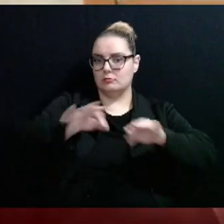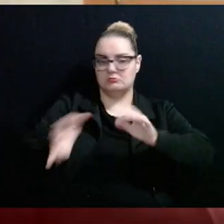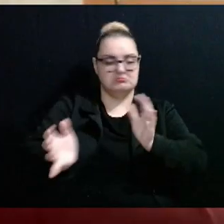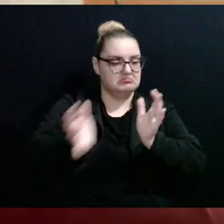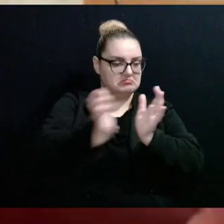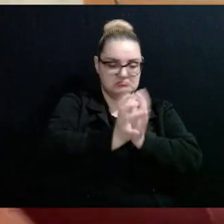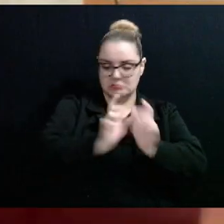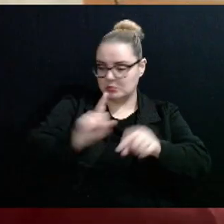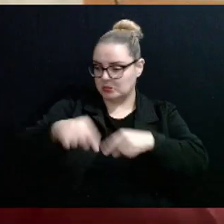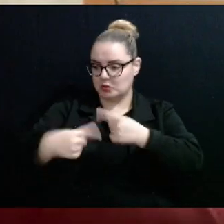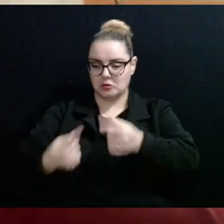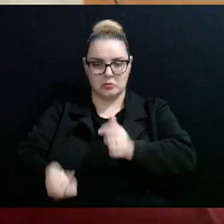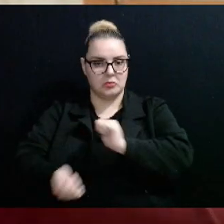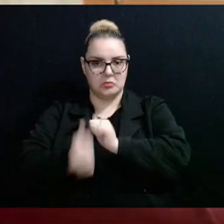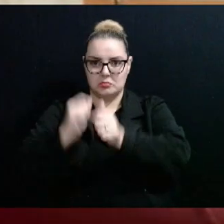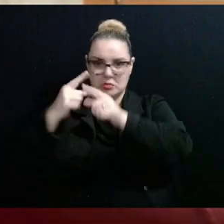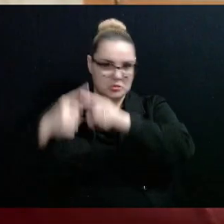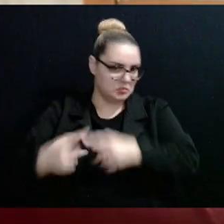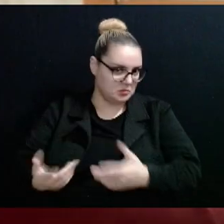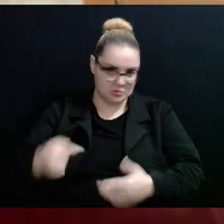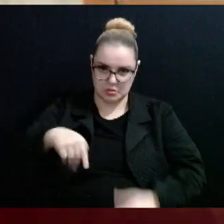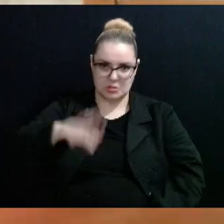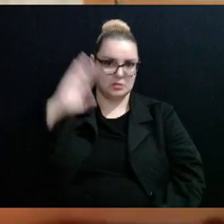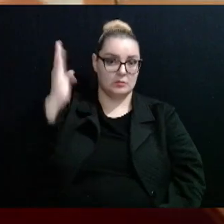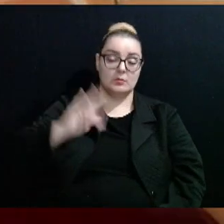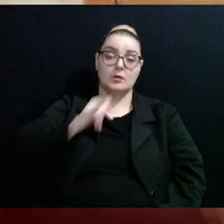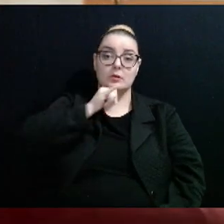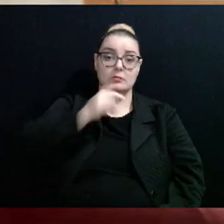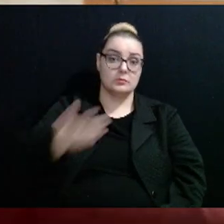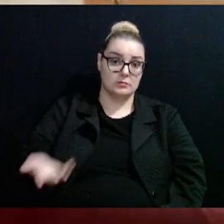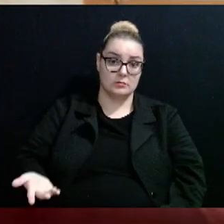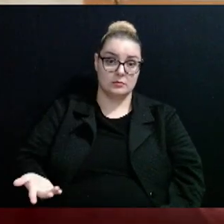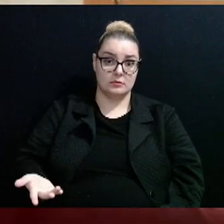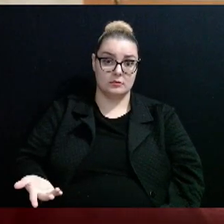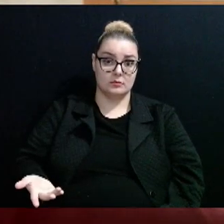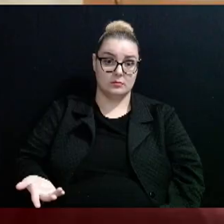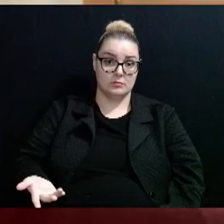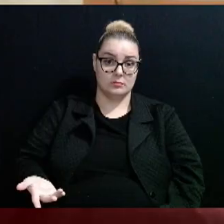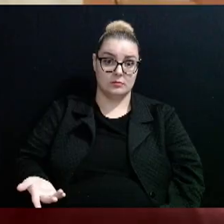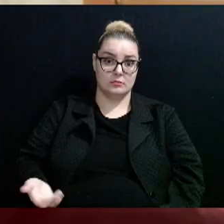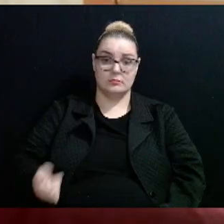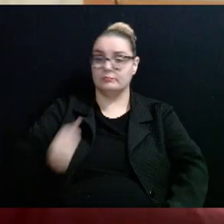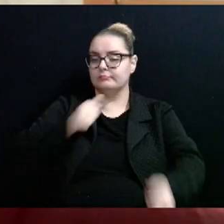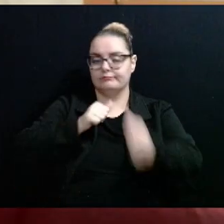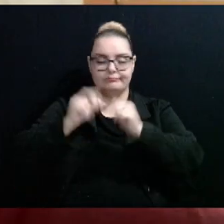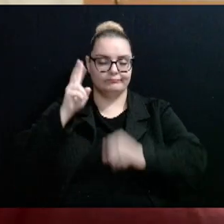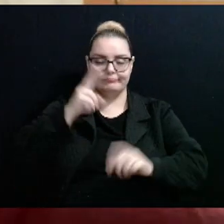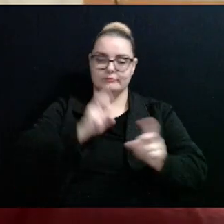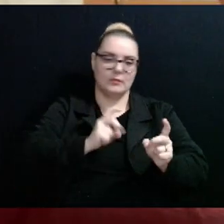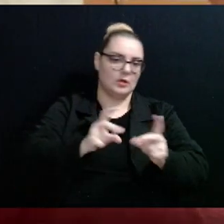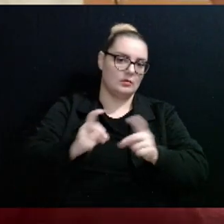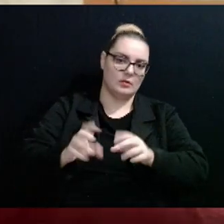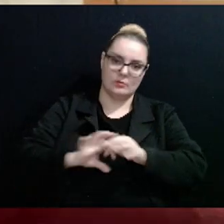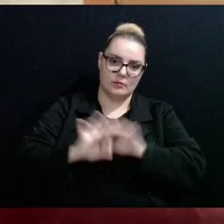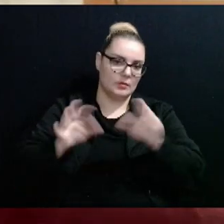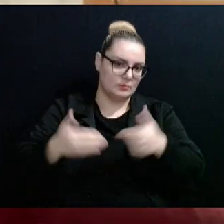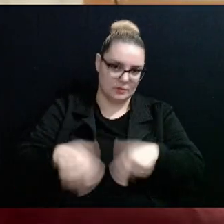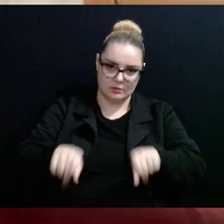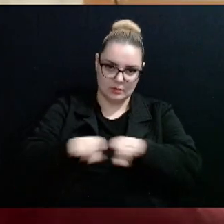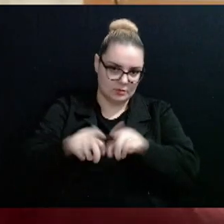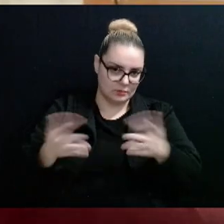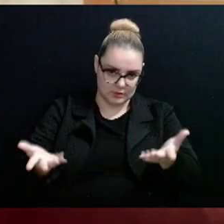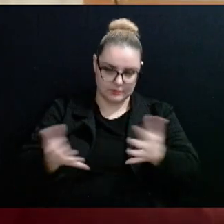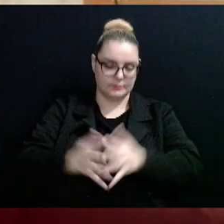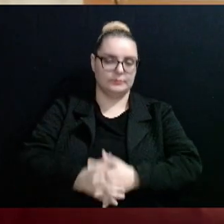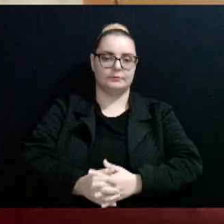qualquer outro campeonato, aqui no Brasil, por exemplo, a bebida é vendida livremente também.